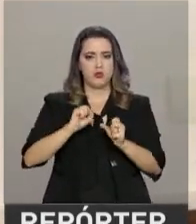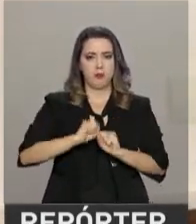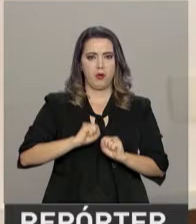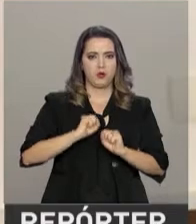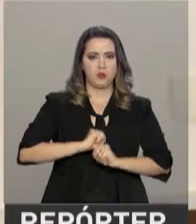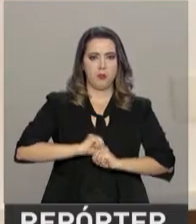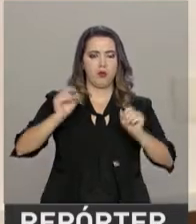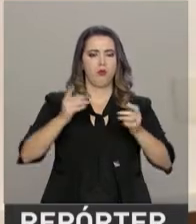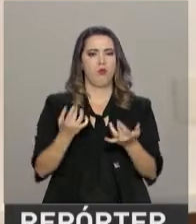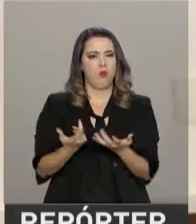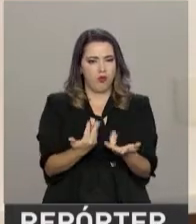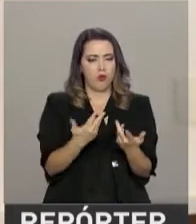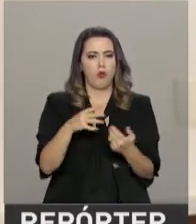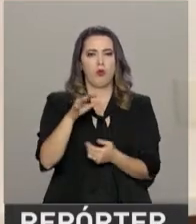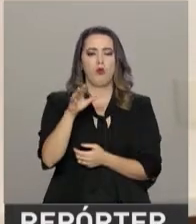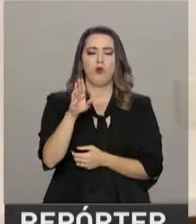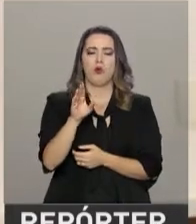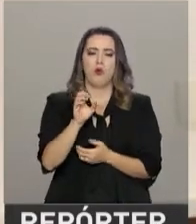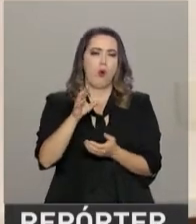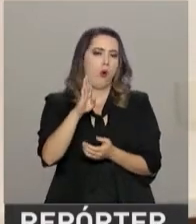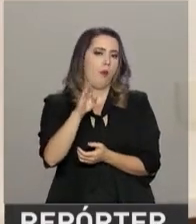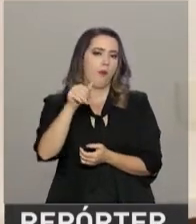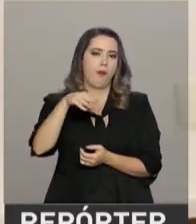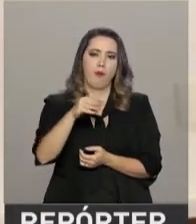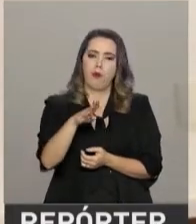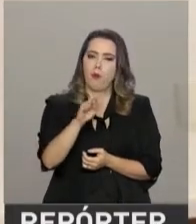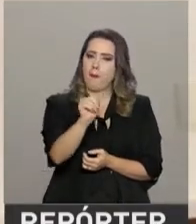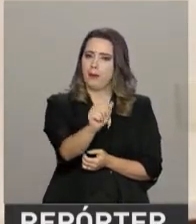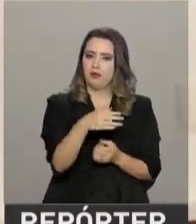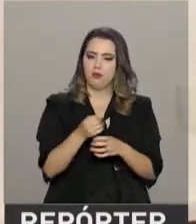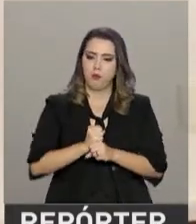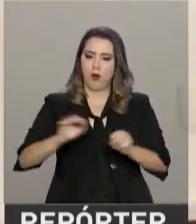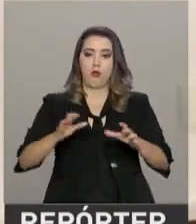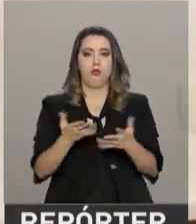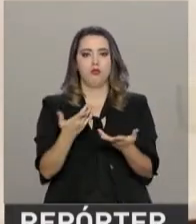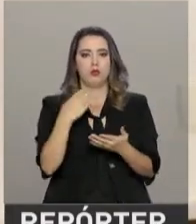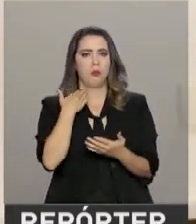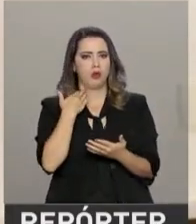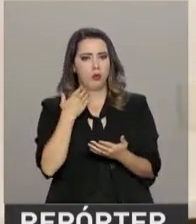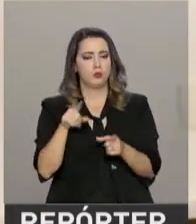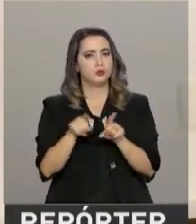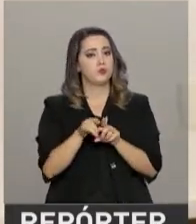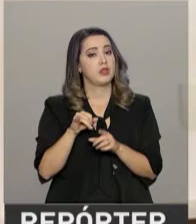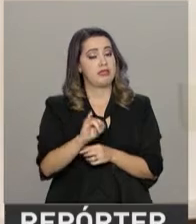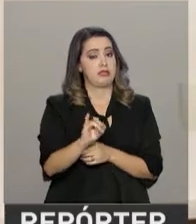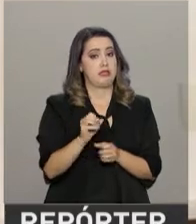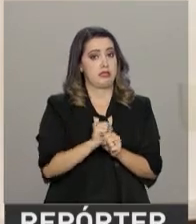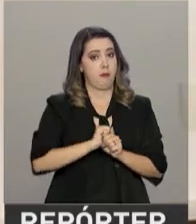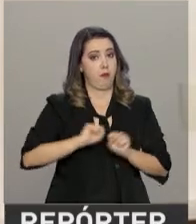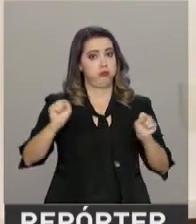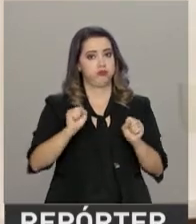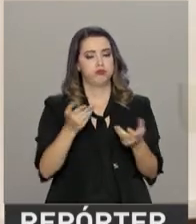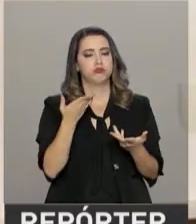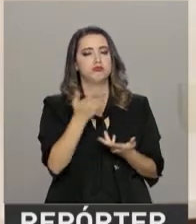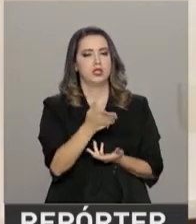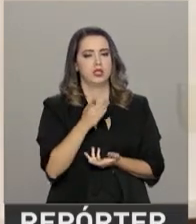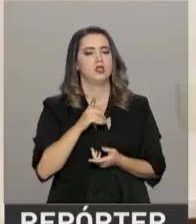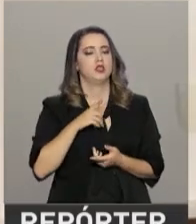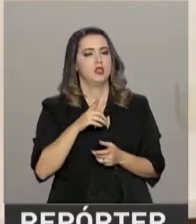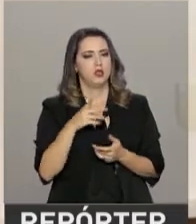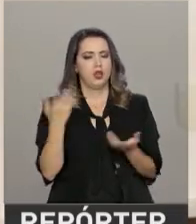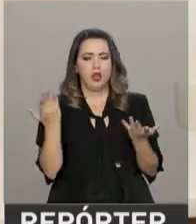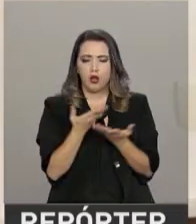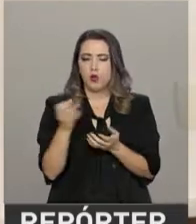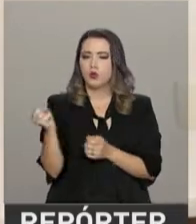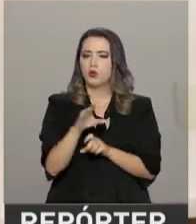a feitura de explosivos e um outro ponto é que se houver explosão de um caixa eletrônico haverá um sistema